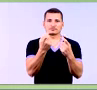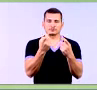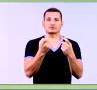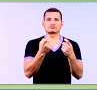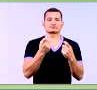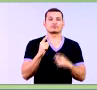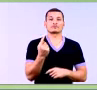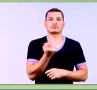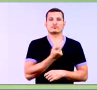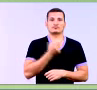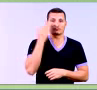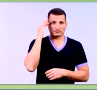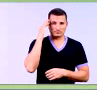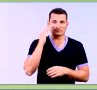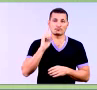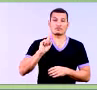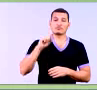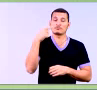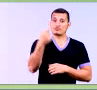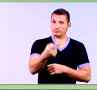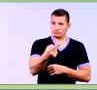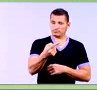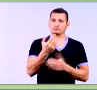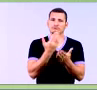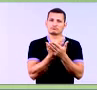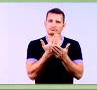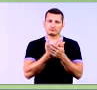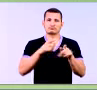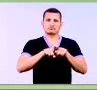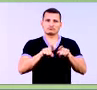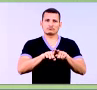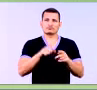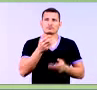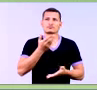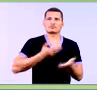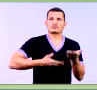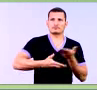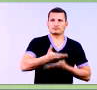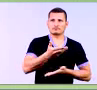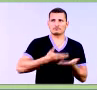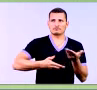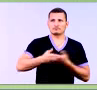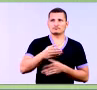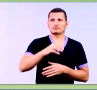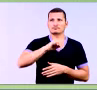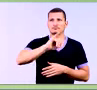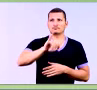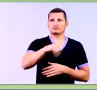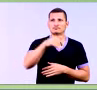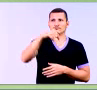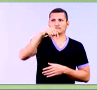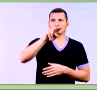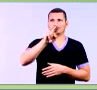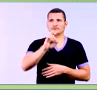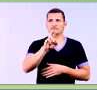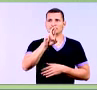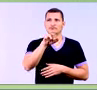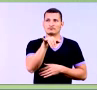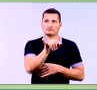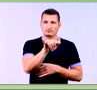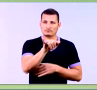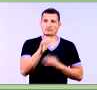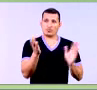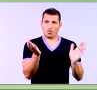entendermos. Depois trabalharemos a interatividade com jQuery. Hoje o nosso foco será